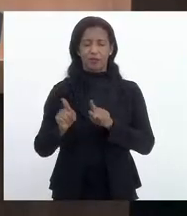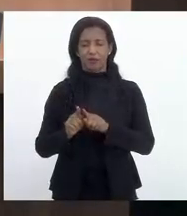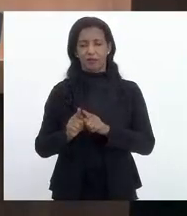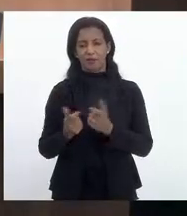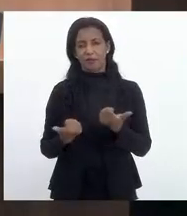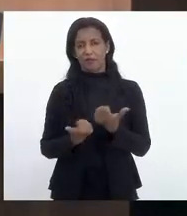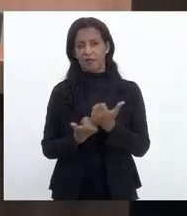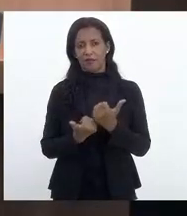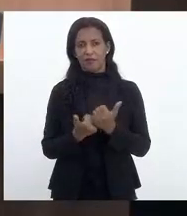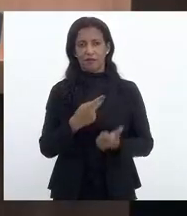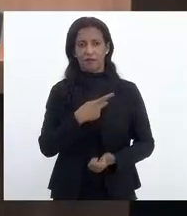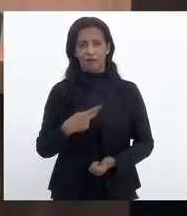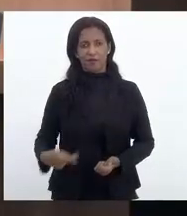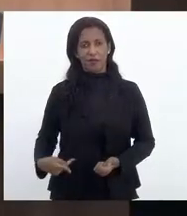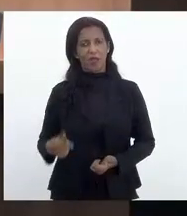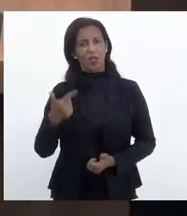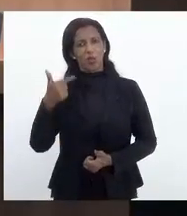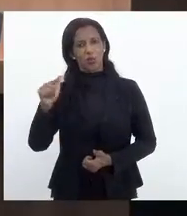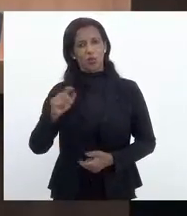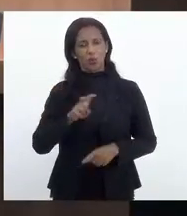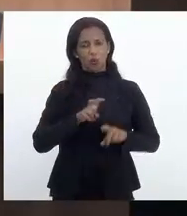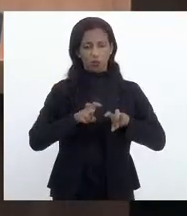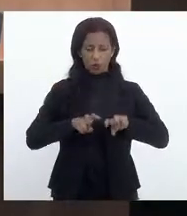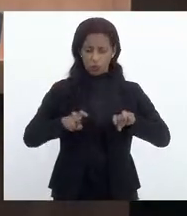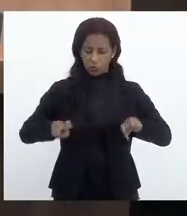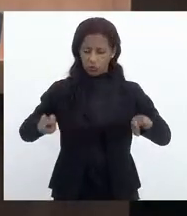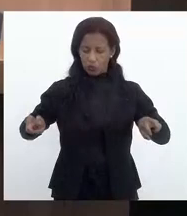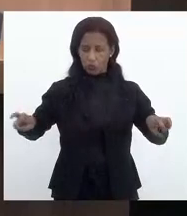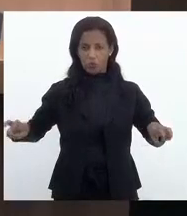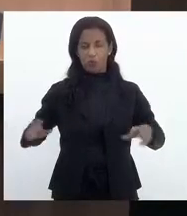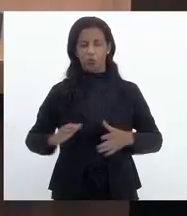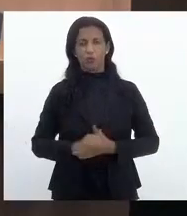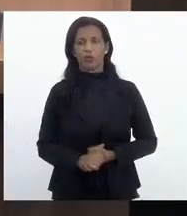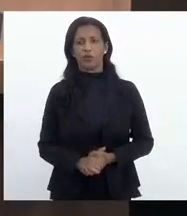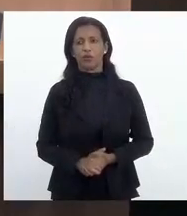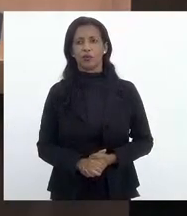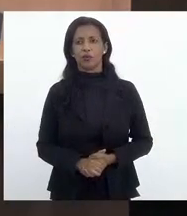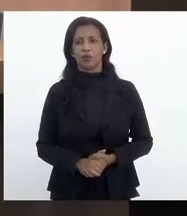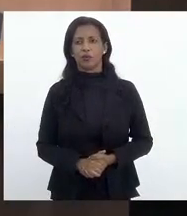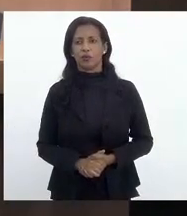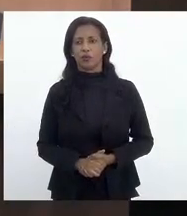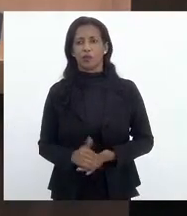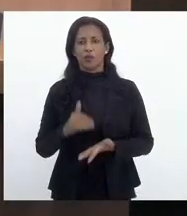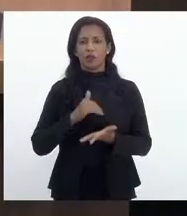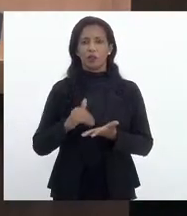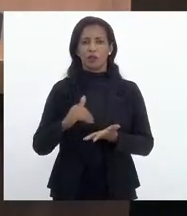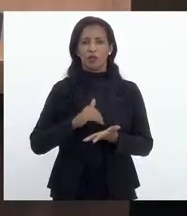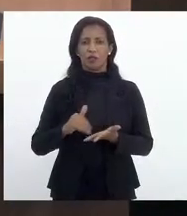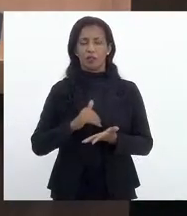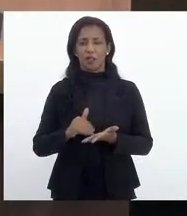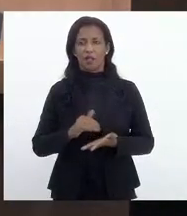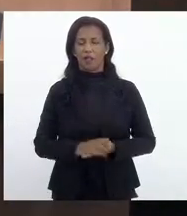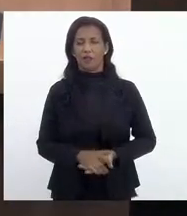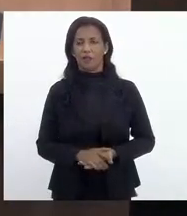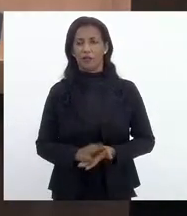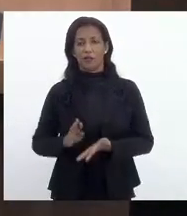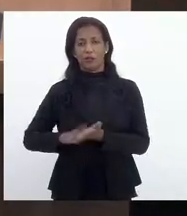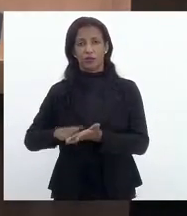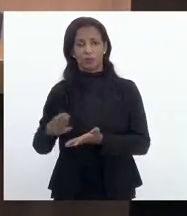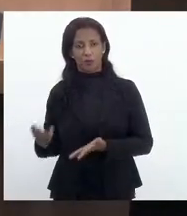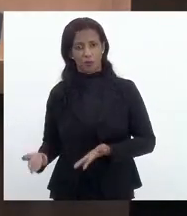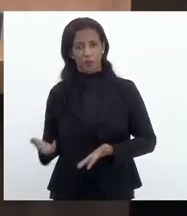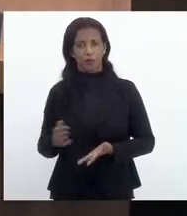presidente e os demais membros da casa civil secretários e os